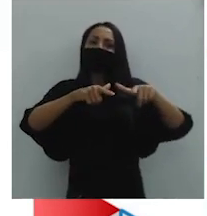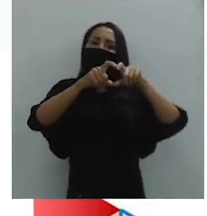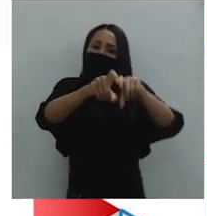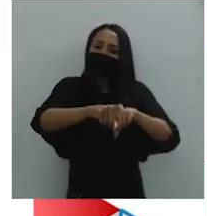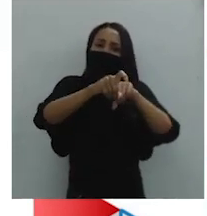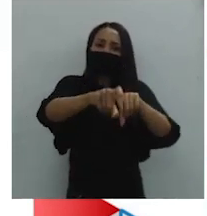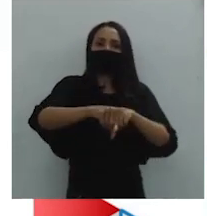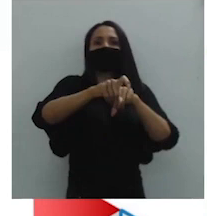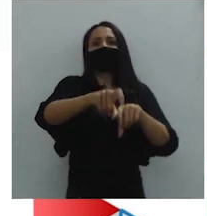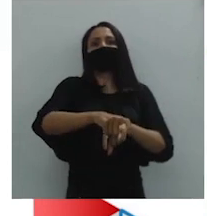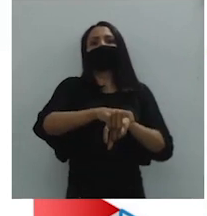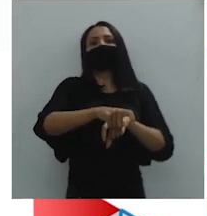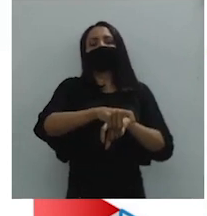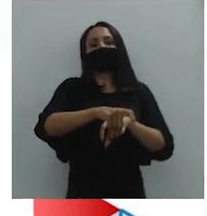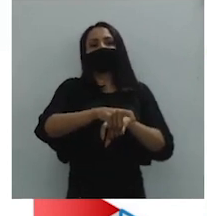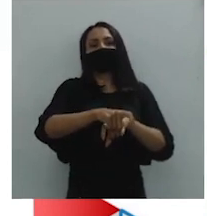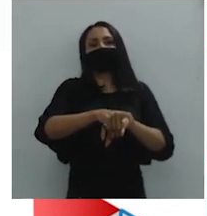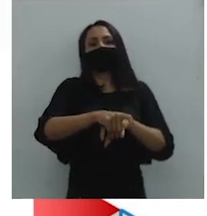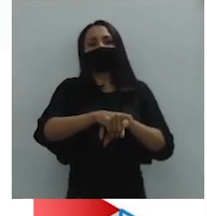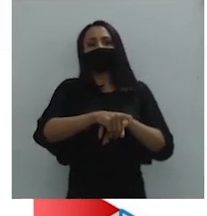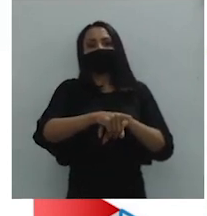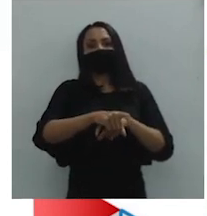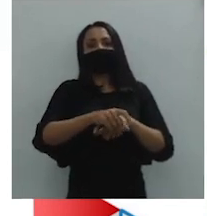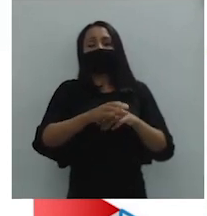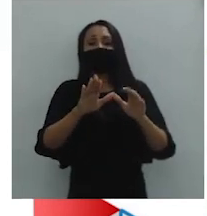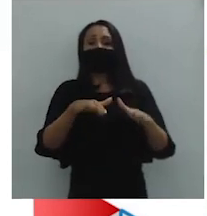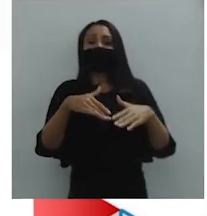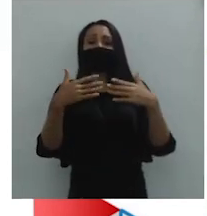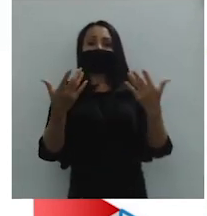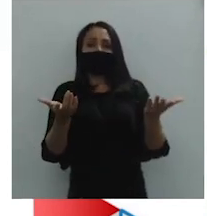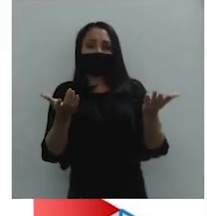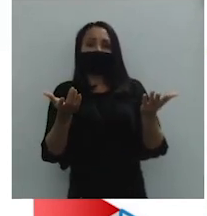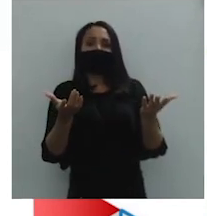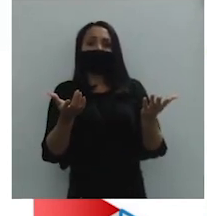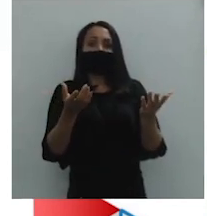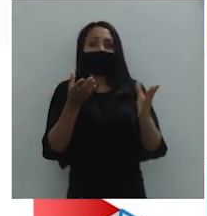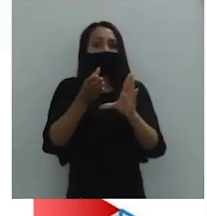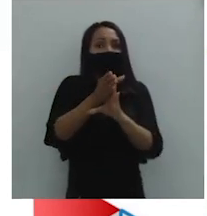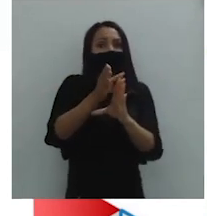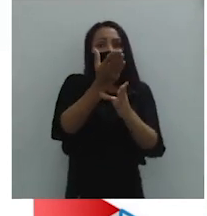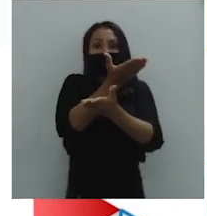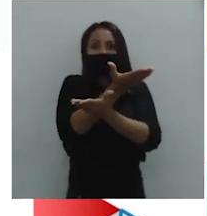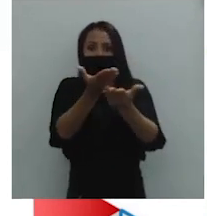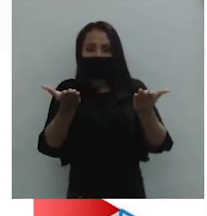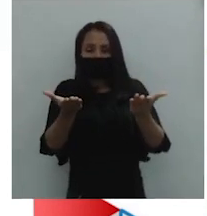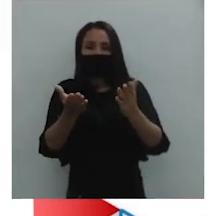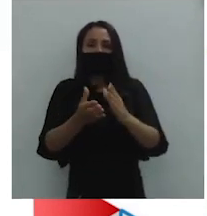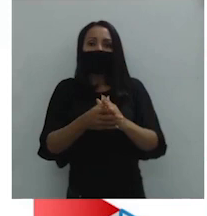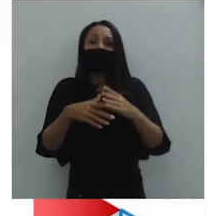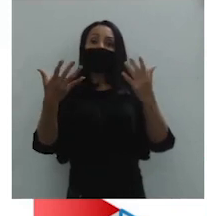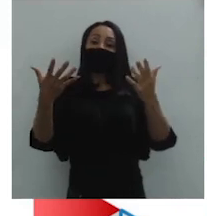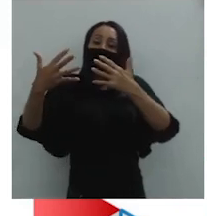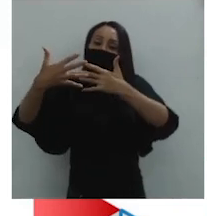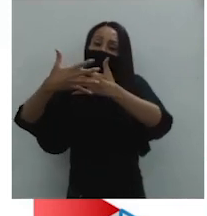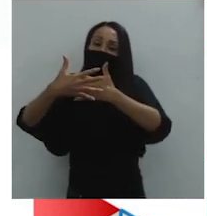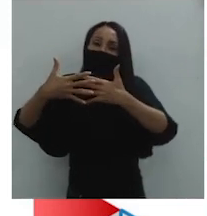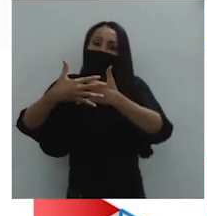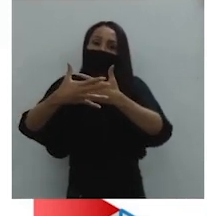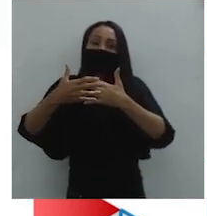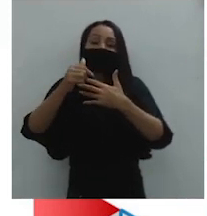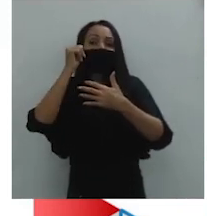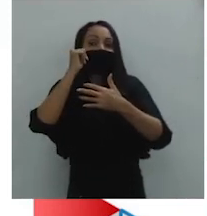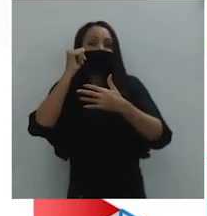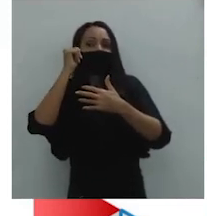do campo, certo? E aí, qual a observação que eu trago para vocês? Com a urbanização, as mulheres